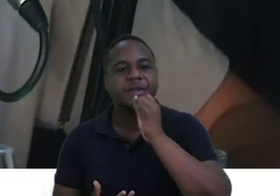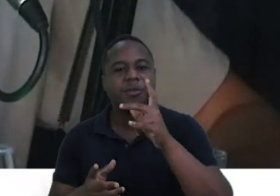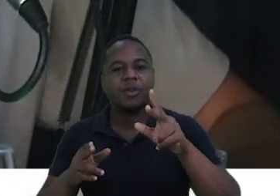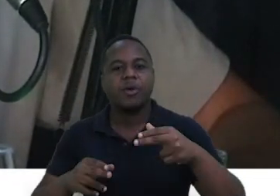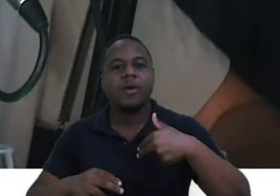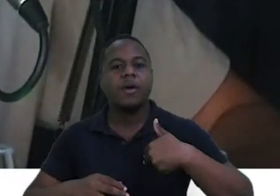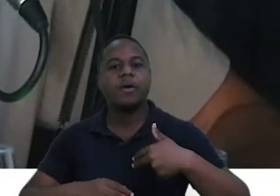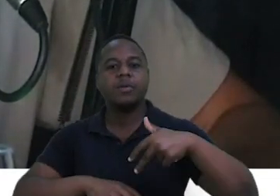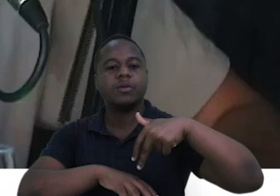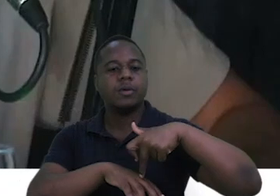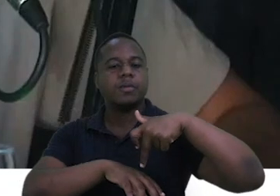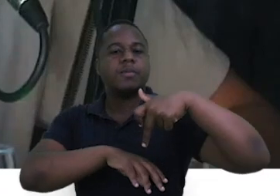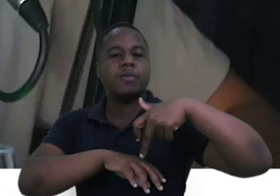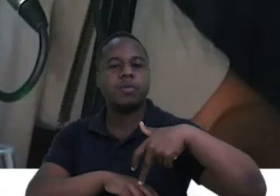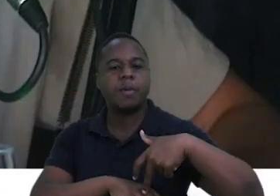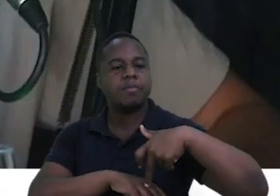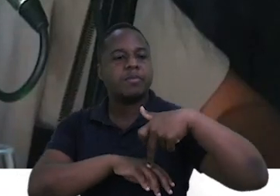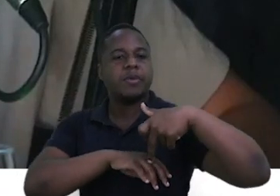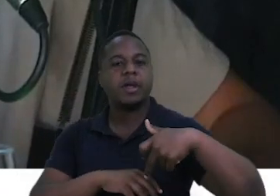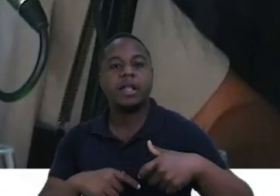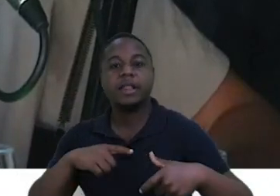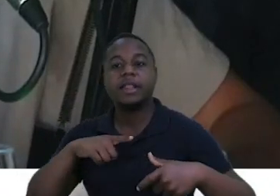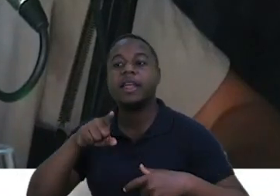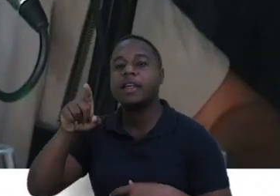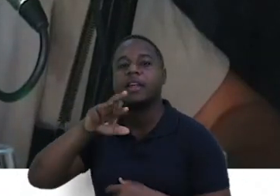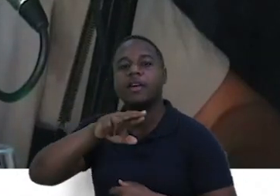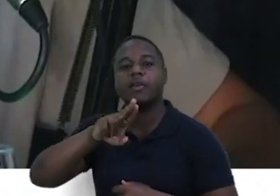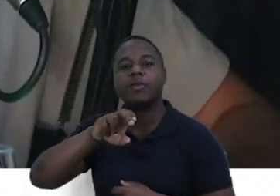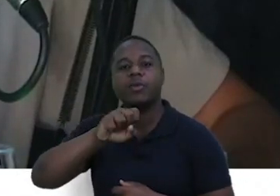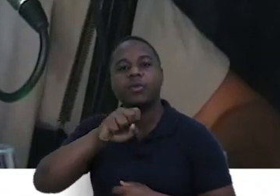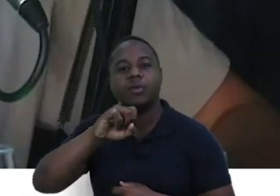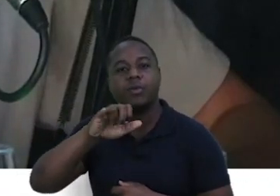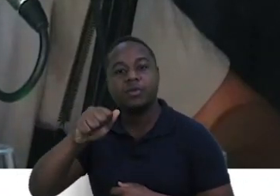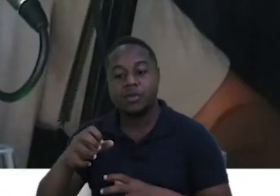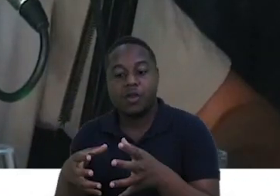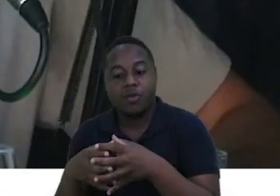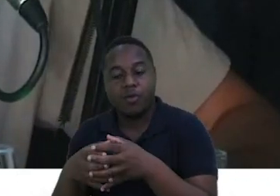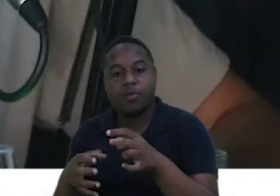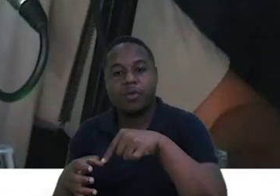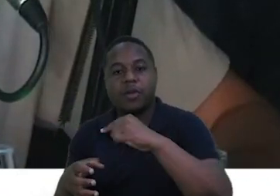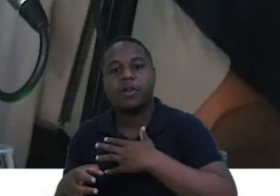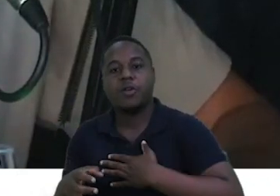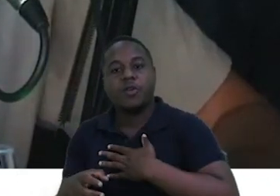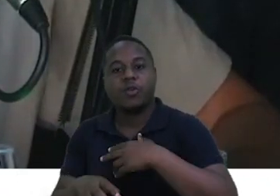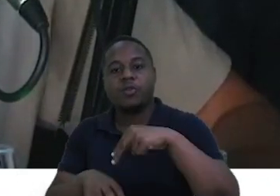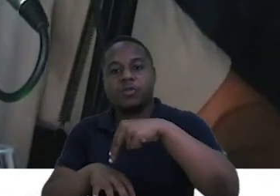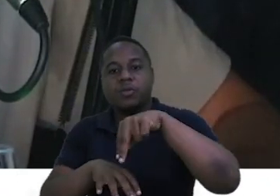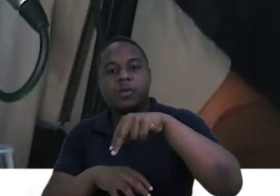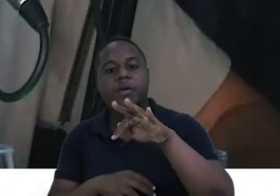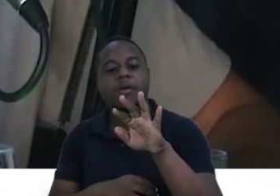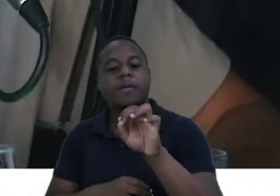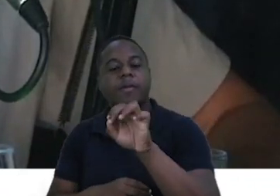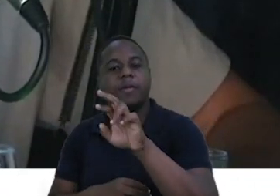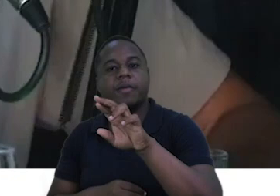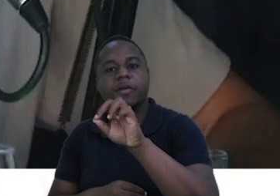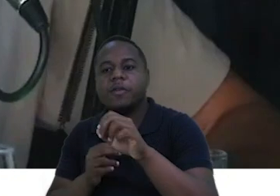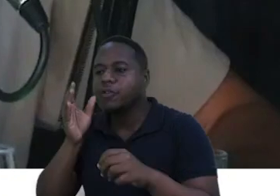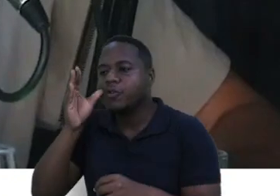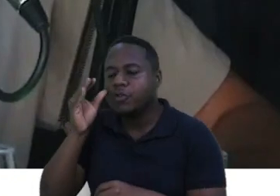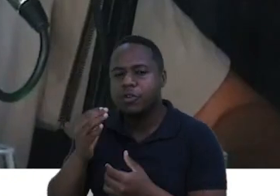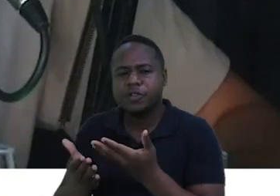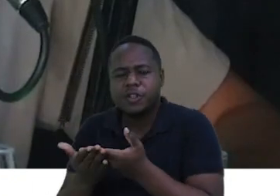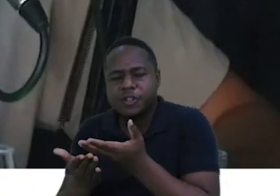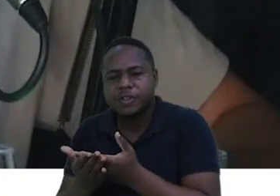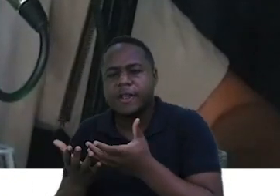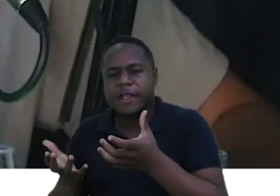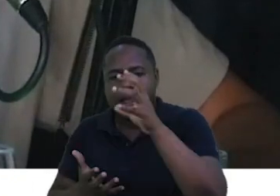talvez. A gente chega na Rússia, tem comunidade na Rússia de forró. E são pessoas que dançam muito bem, que estudam muito, que são curiosas,